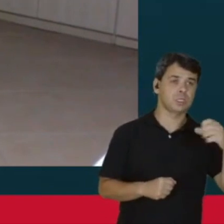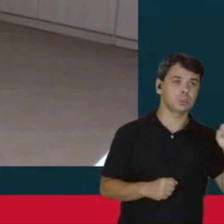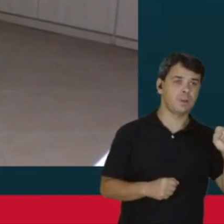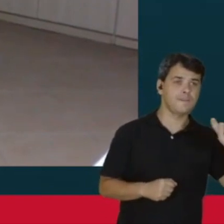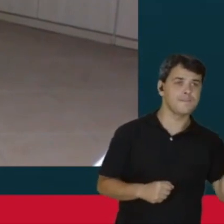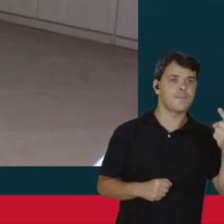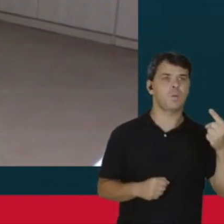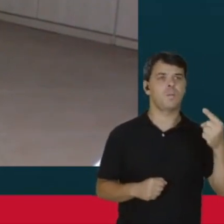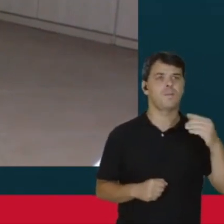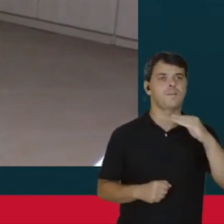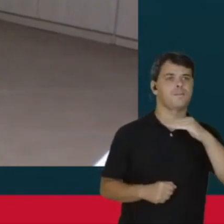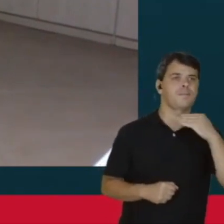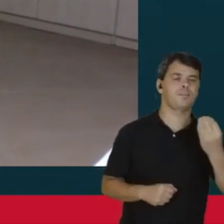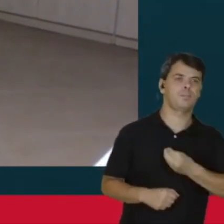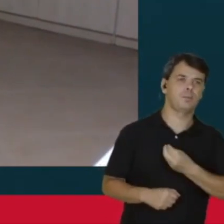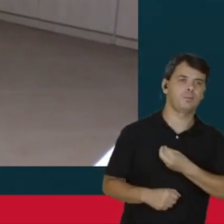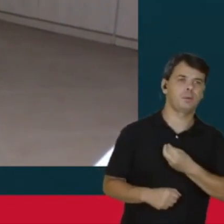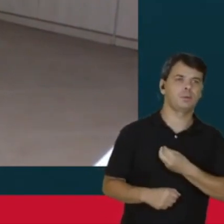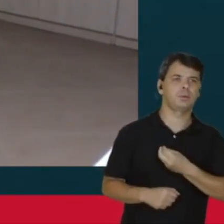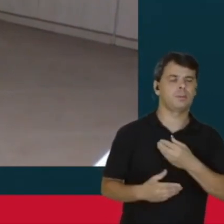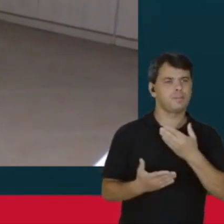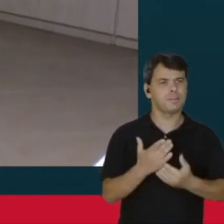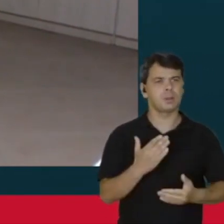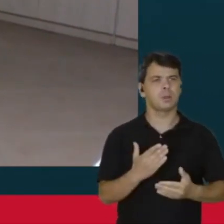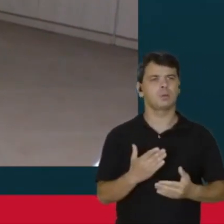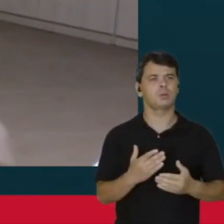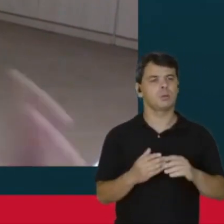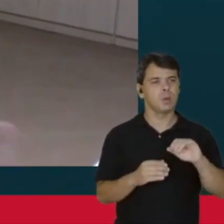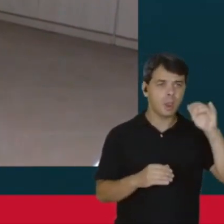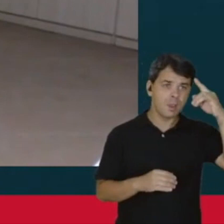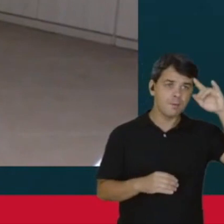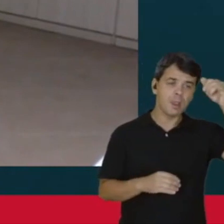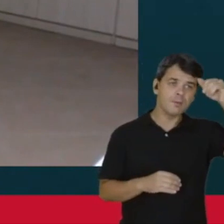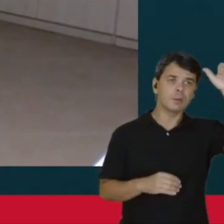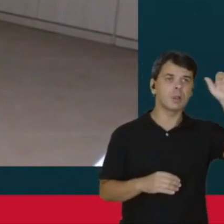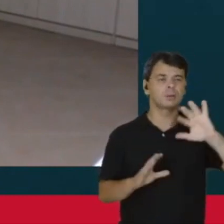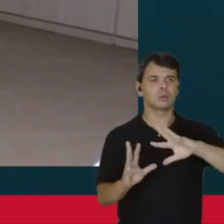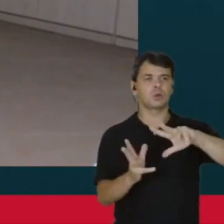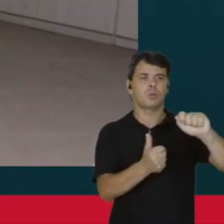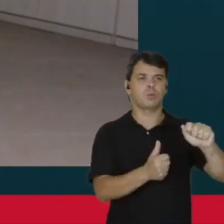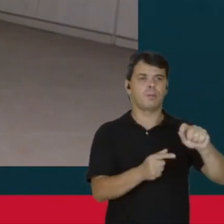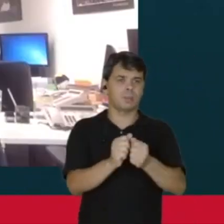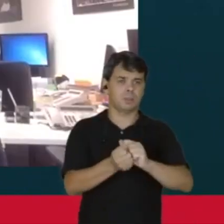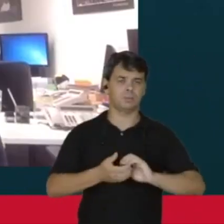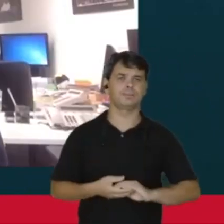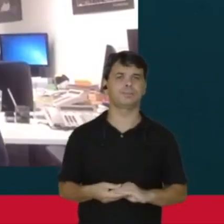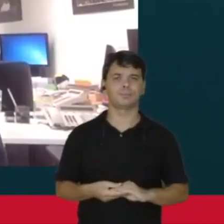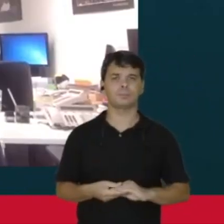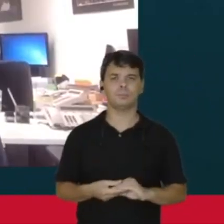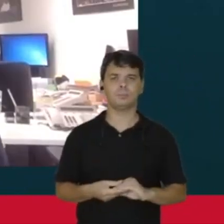487 mil vidas que foram perdidas e que poderiam ter sido evitadas neste universo de mais de 603 mil óbitos.